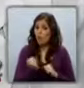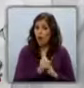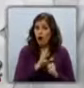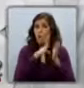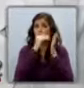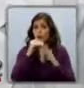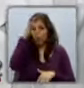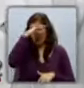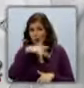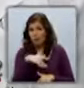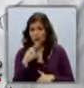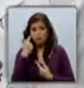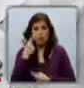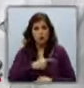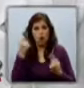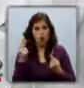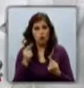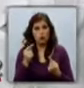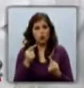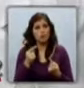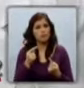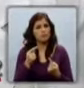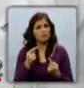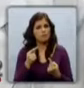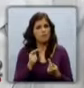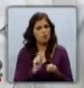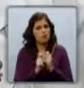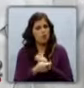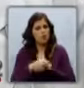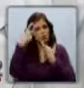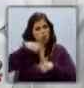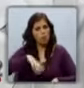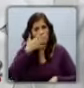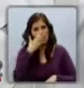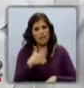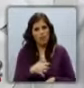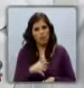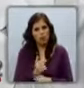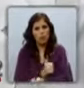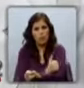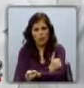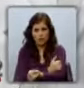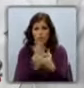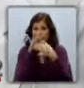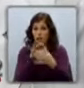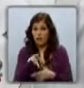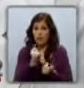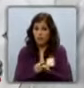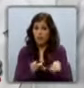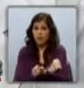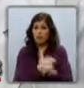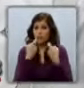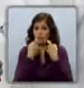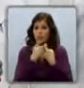mostrou induzir uma série de manifestações metabólicas que se parecem muito com a diabetes que estão muito alinhadas com a diabetes tipo